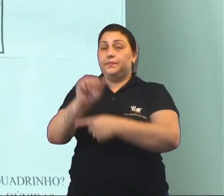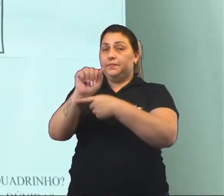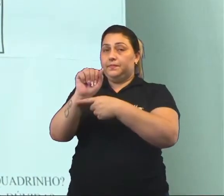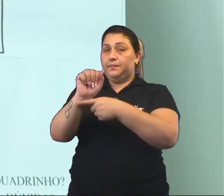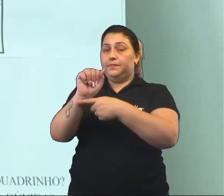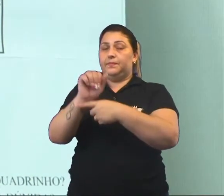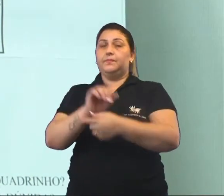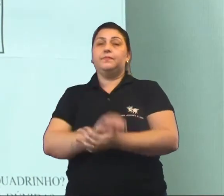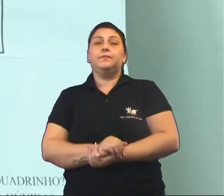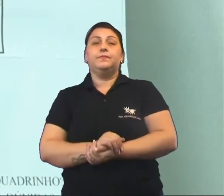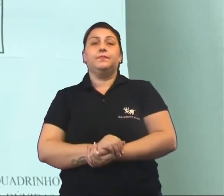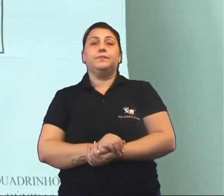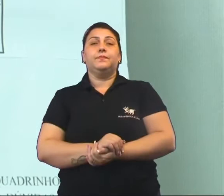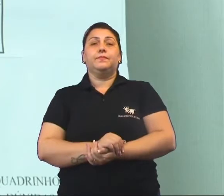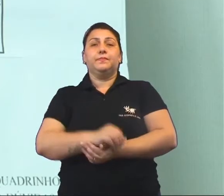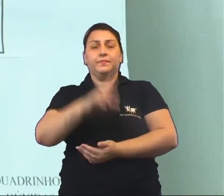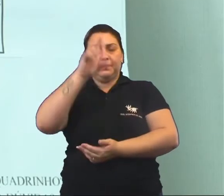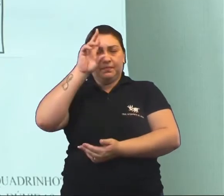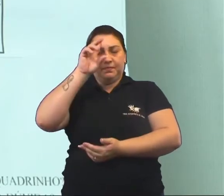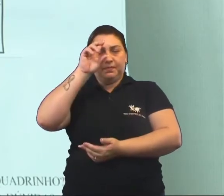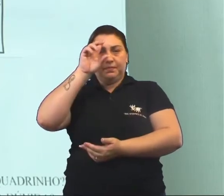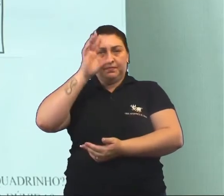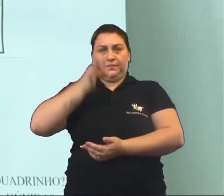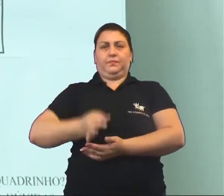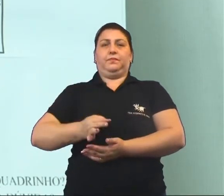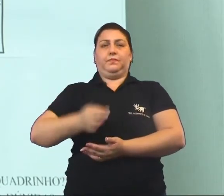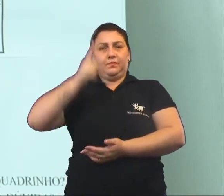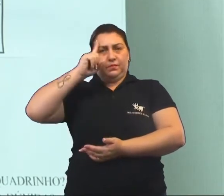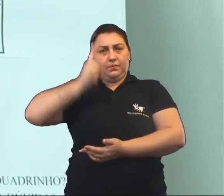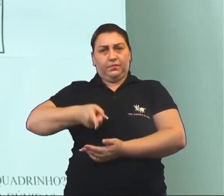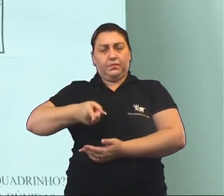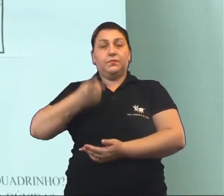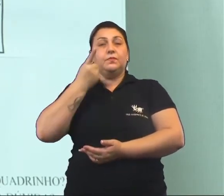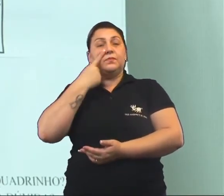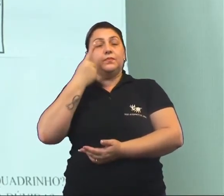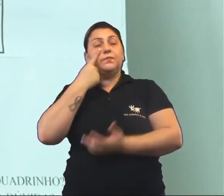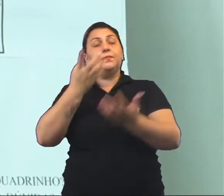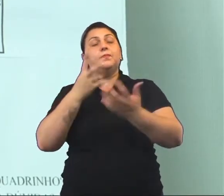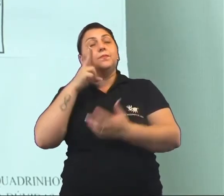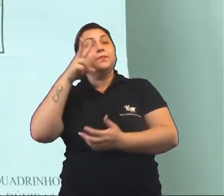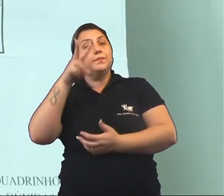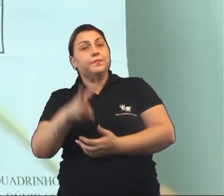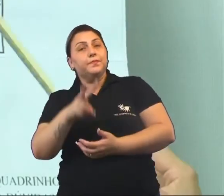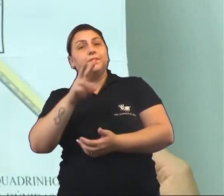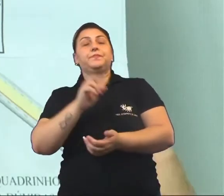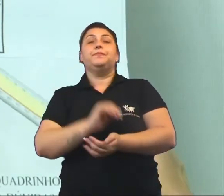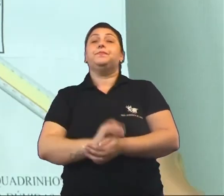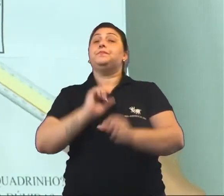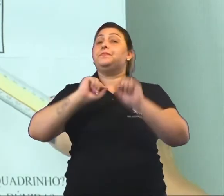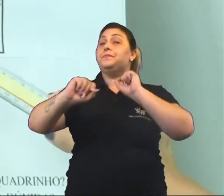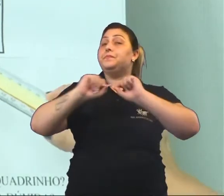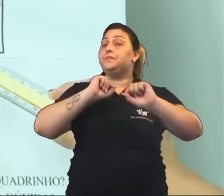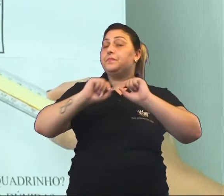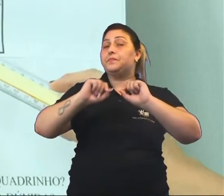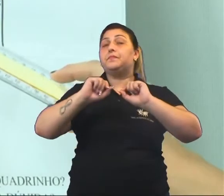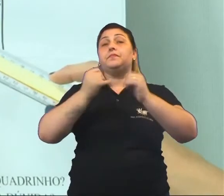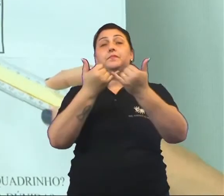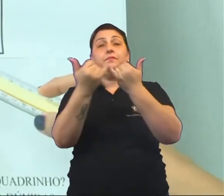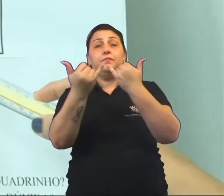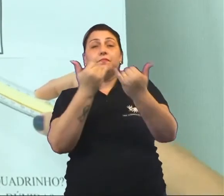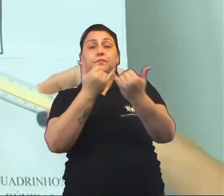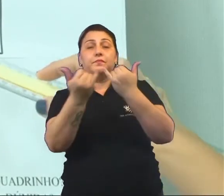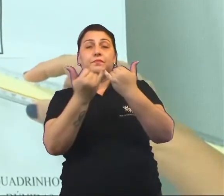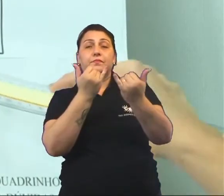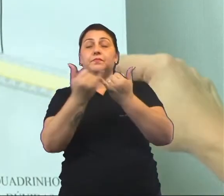A, afirmação e ordem, certo? Agora, olha só, eu queria que vocês observassem o que há em